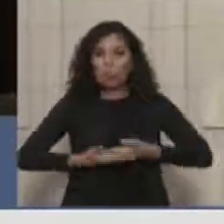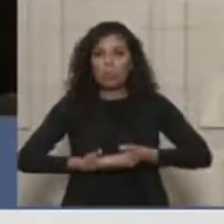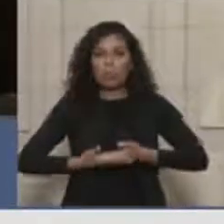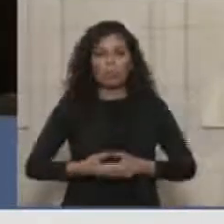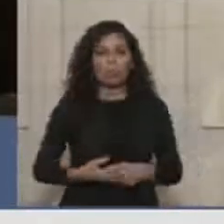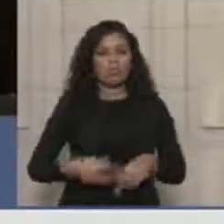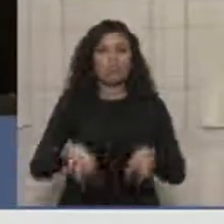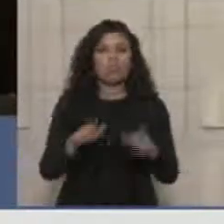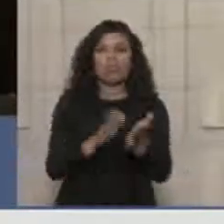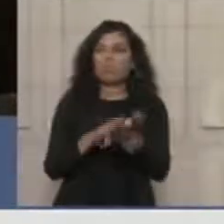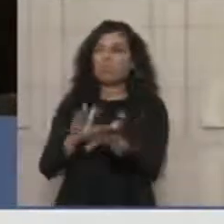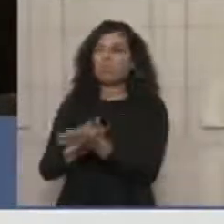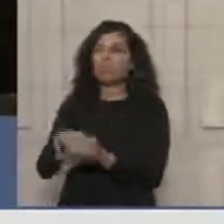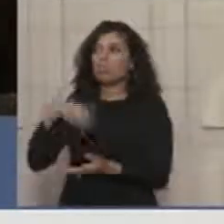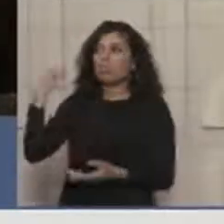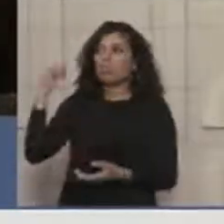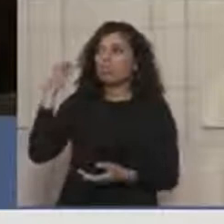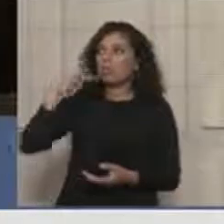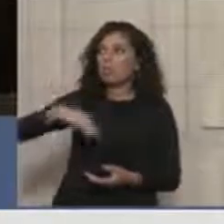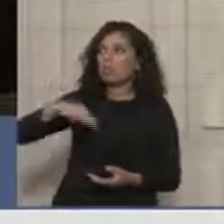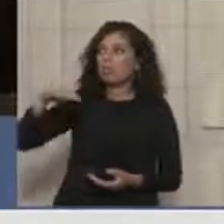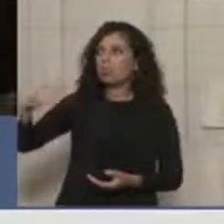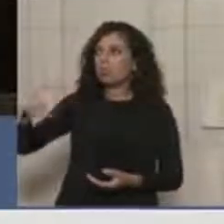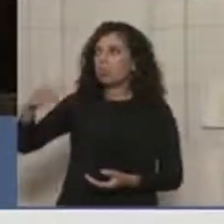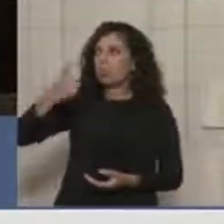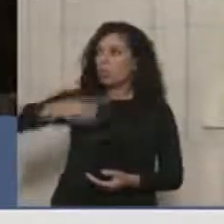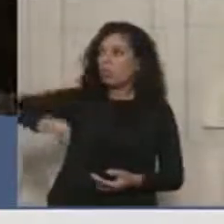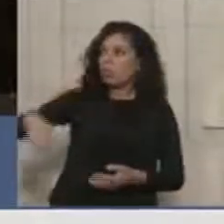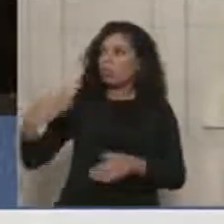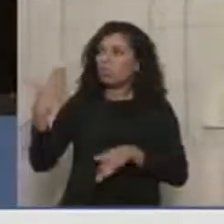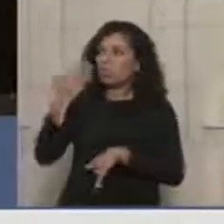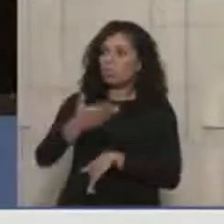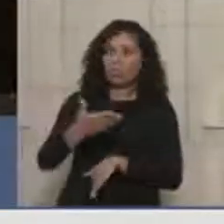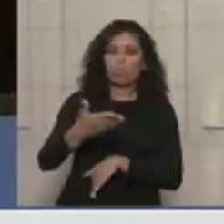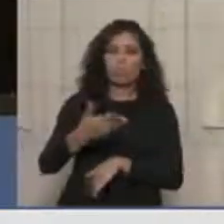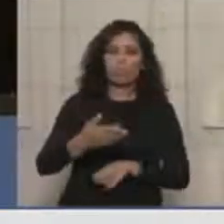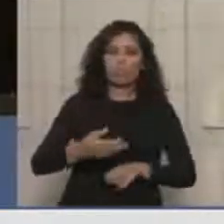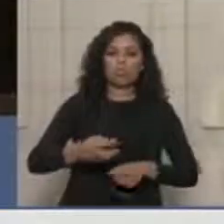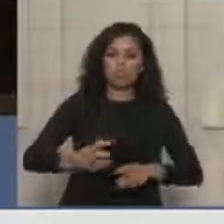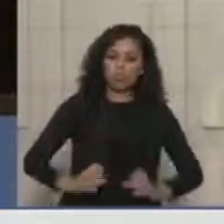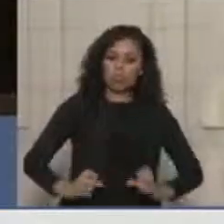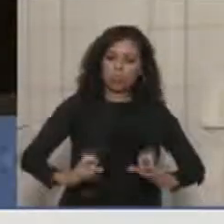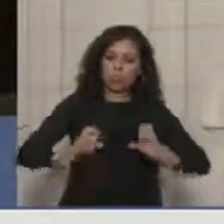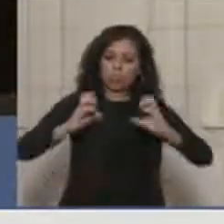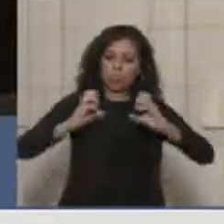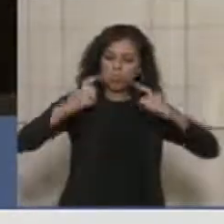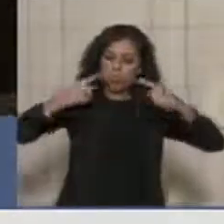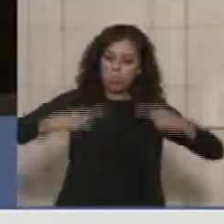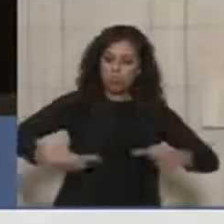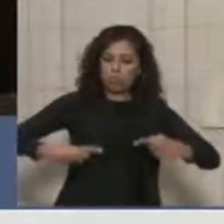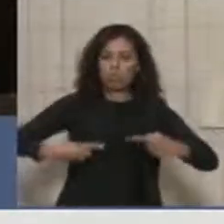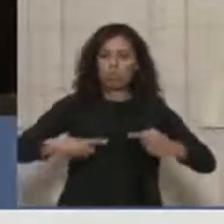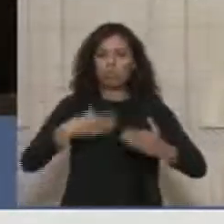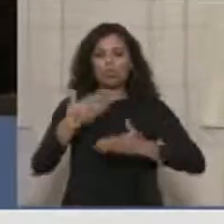deputado Marcos Miller e falar para ele que a gente está nessa frente de briga para a aprovação do projeto.